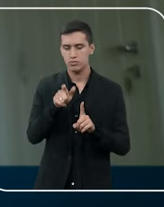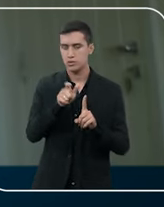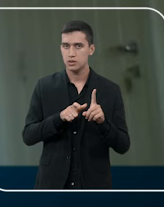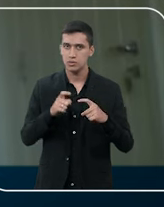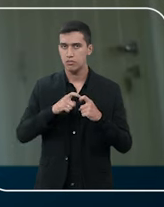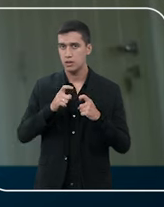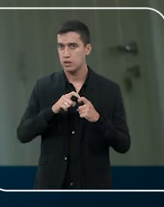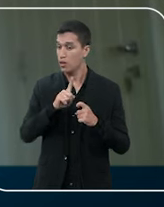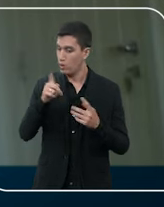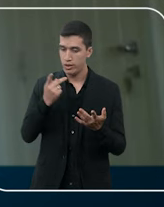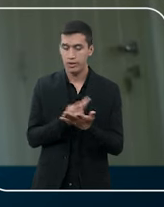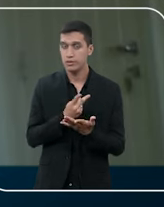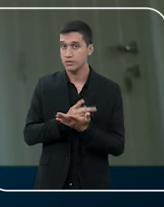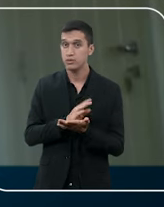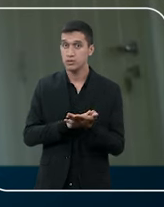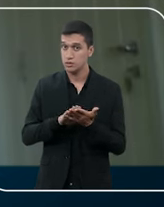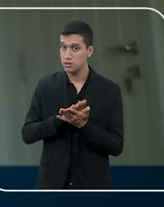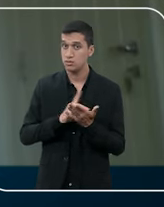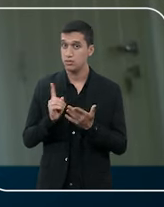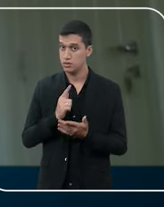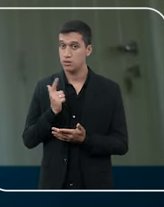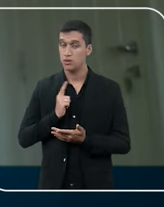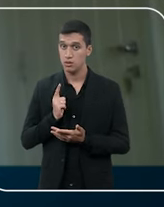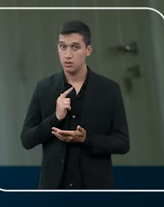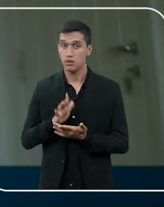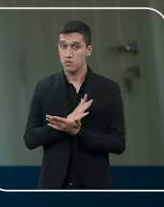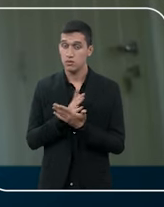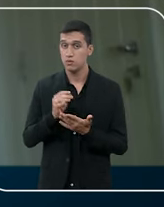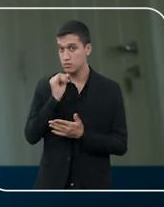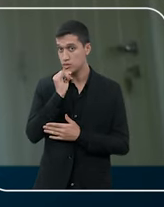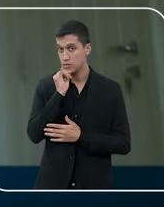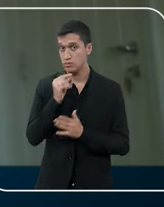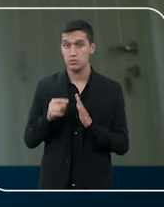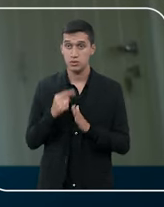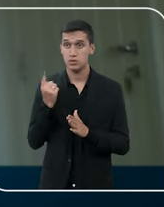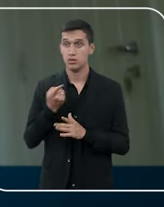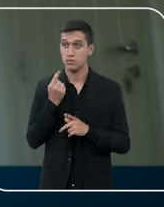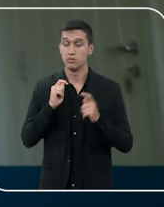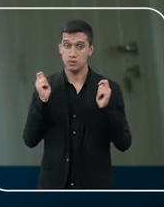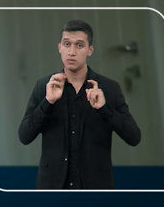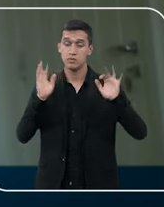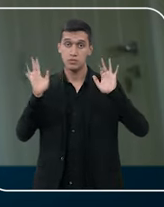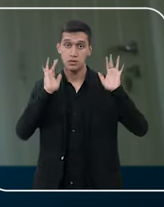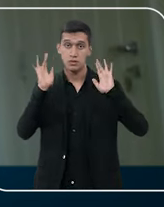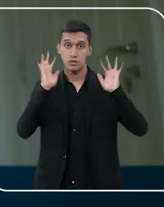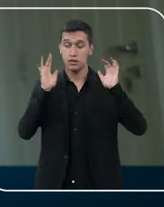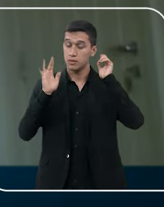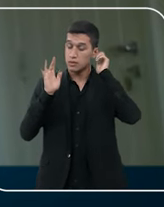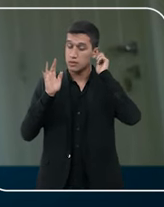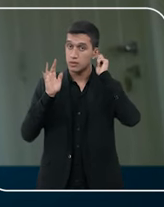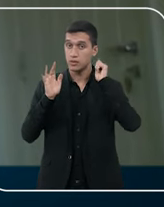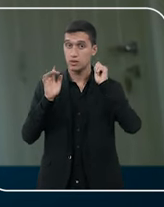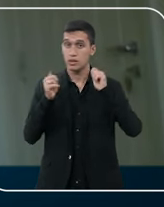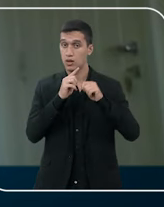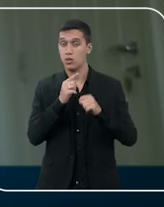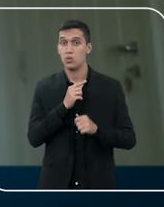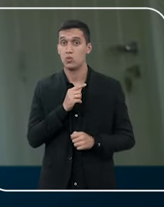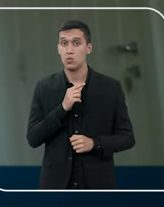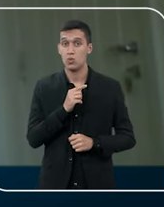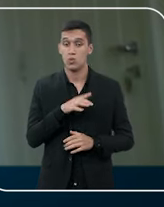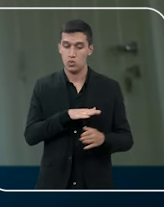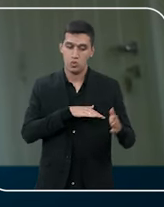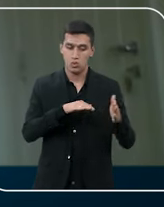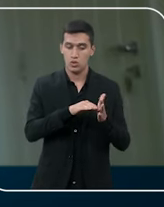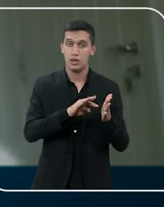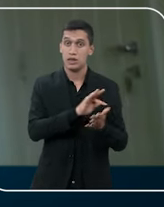erro médico, nós temos situações em que, em primeiro lugar, a gente pode pensar que o próprio estado da técnica, o